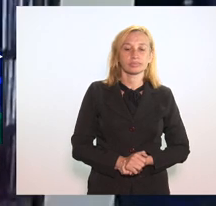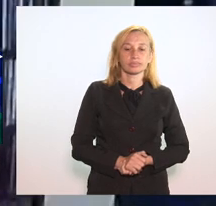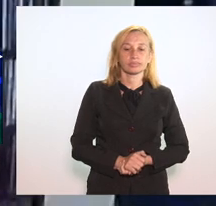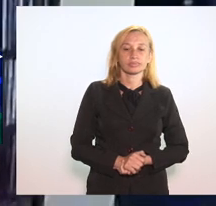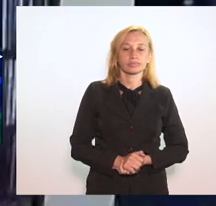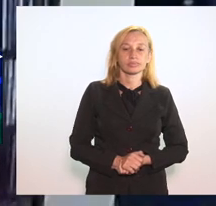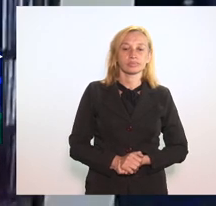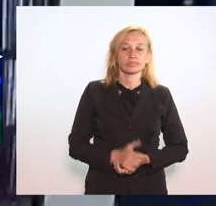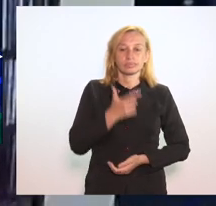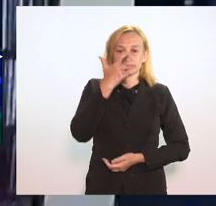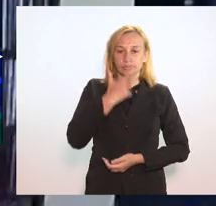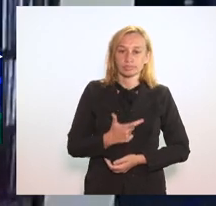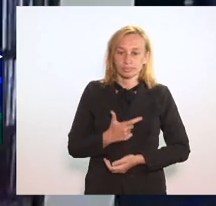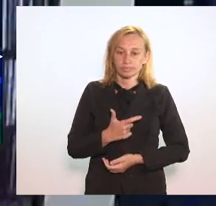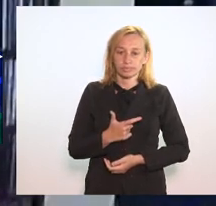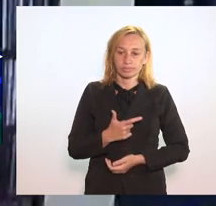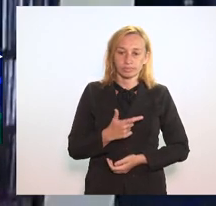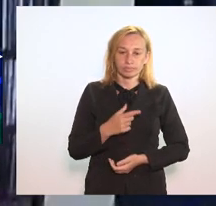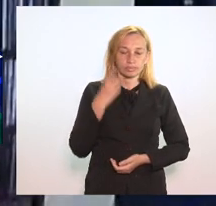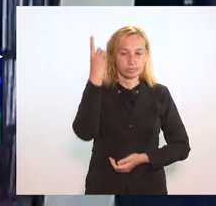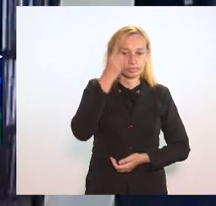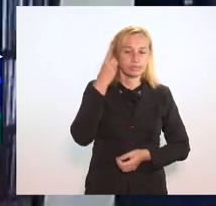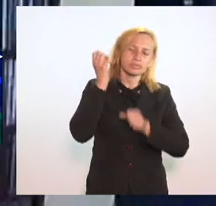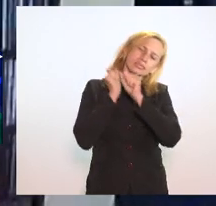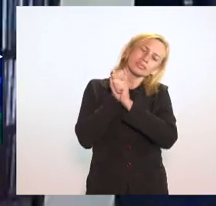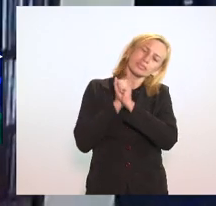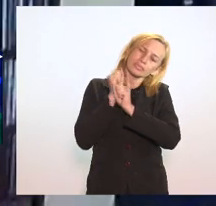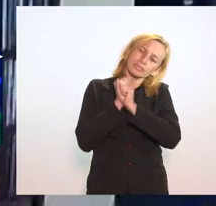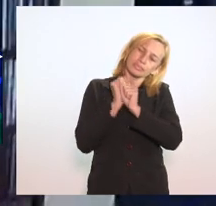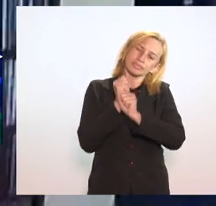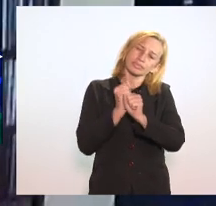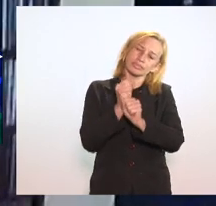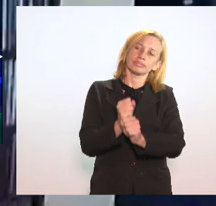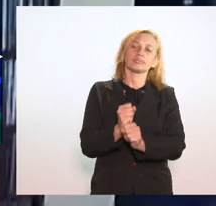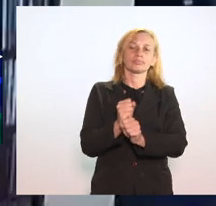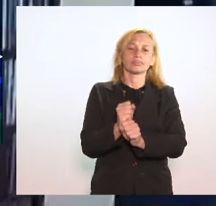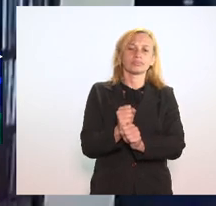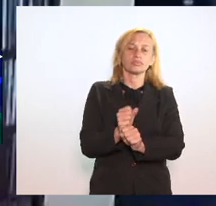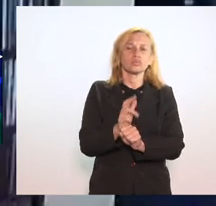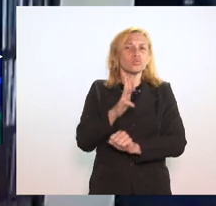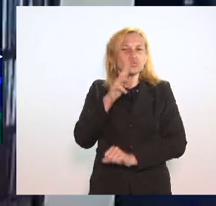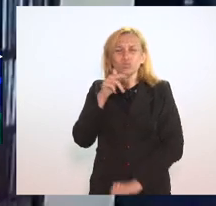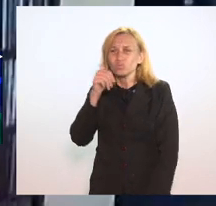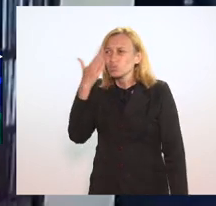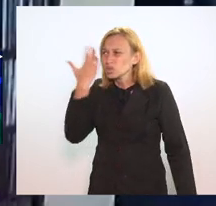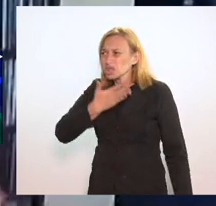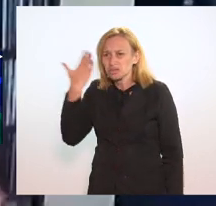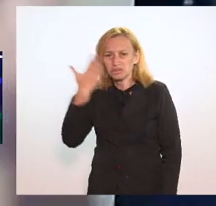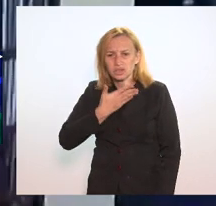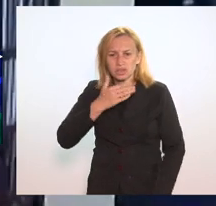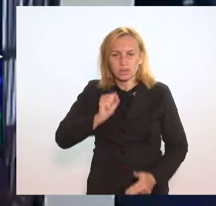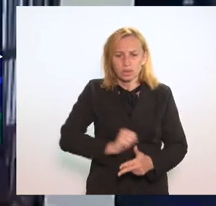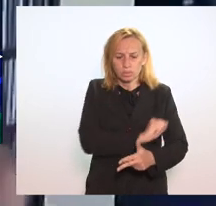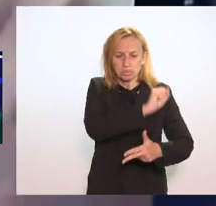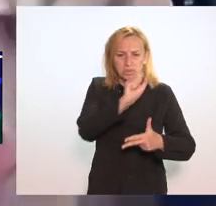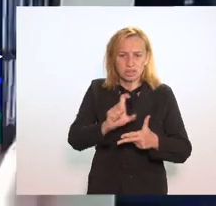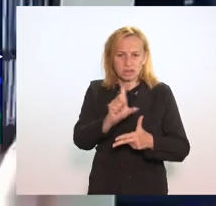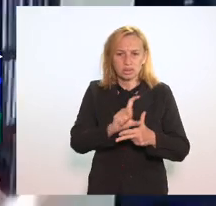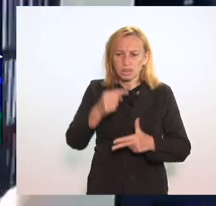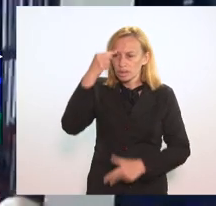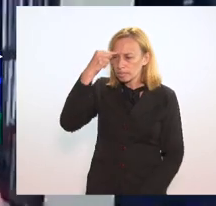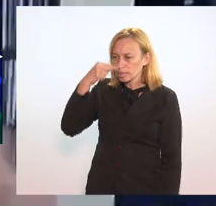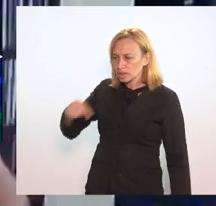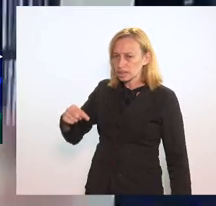sou o parlamentar a muito ter abro eu nunca vi o Executivo mandar